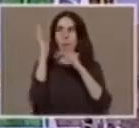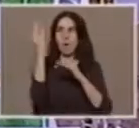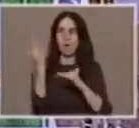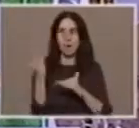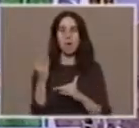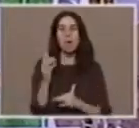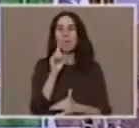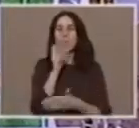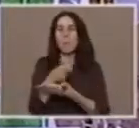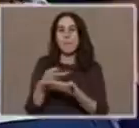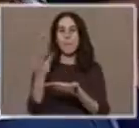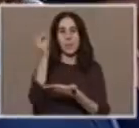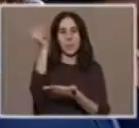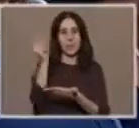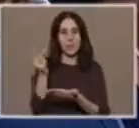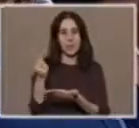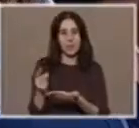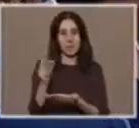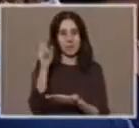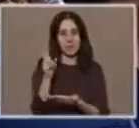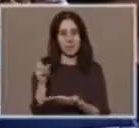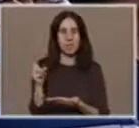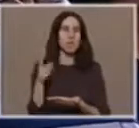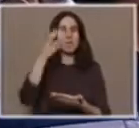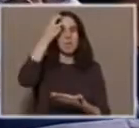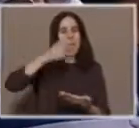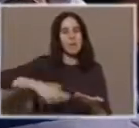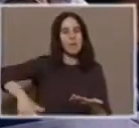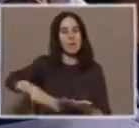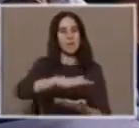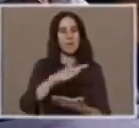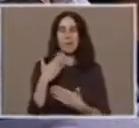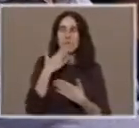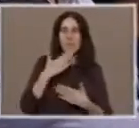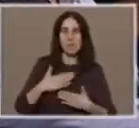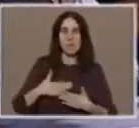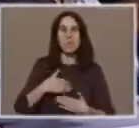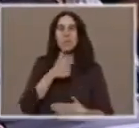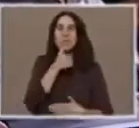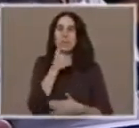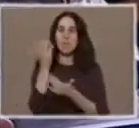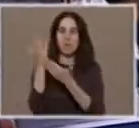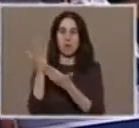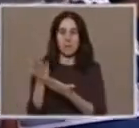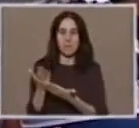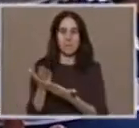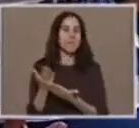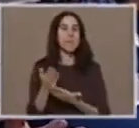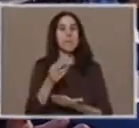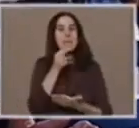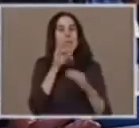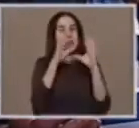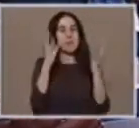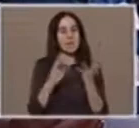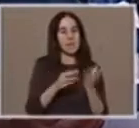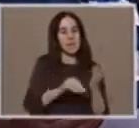santificado seja o vosso nome. Venha a nós o vosso reino. Seja feita a vossa vontade, assim na